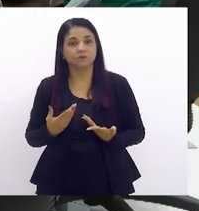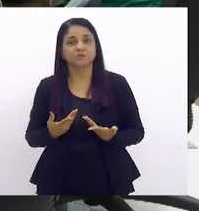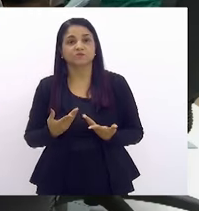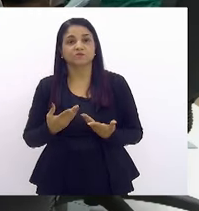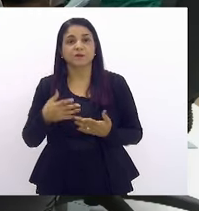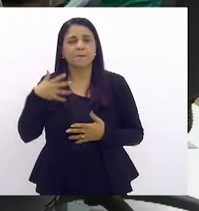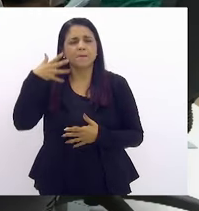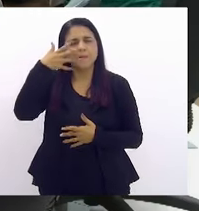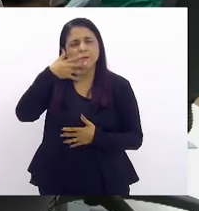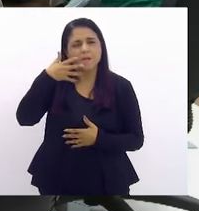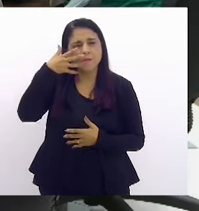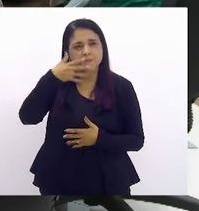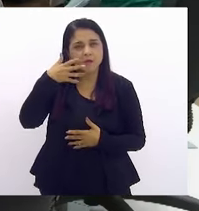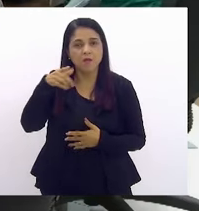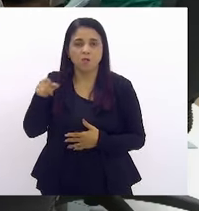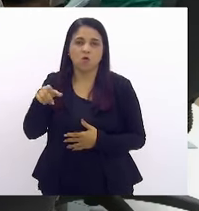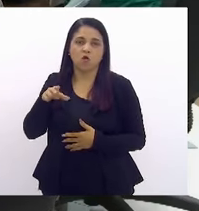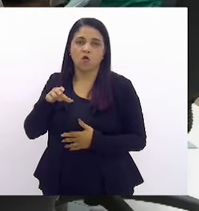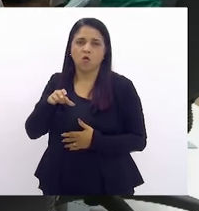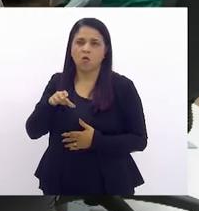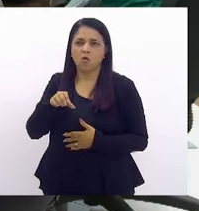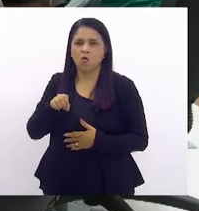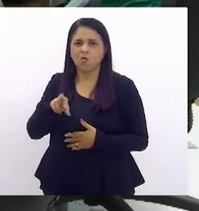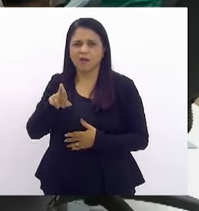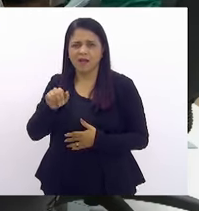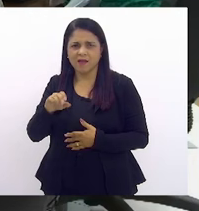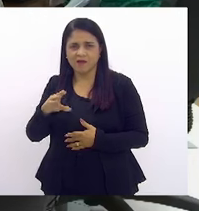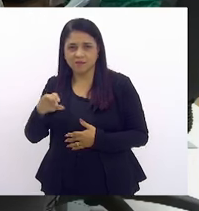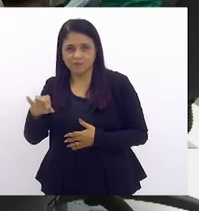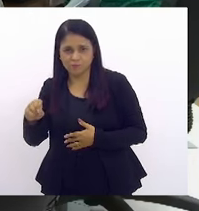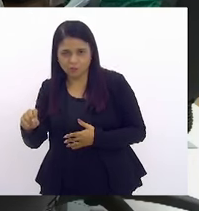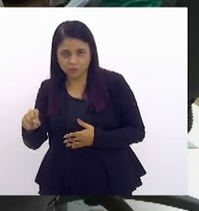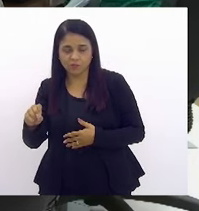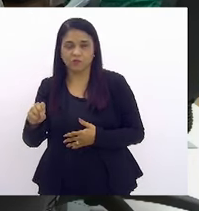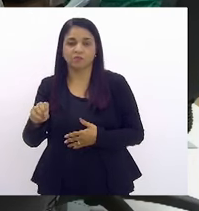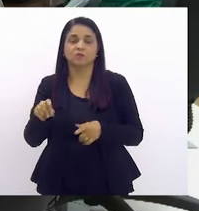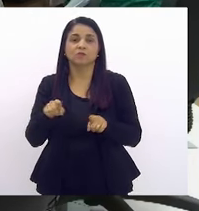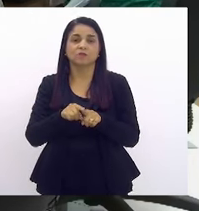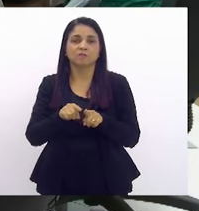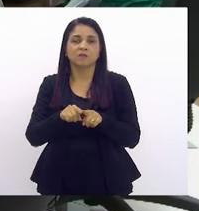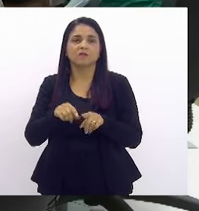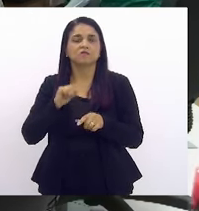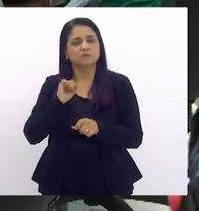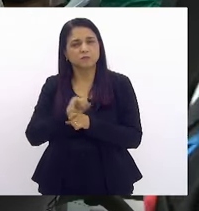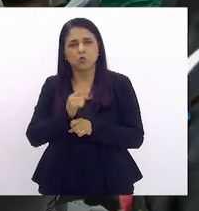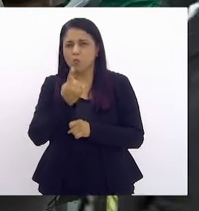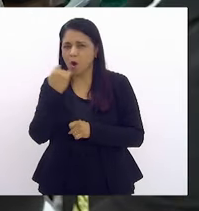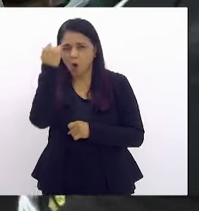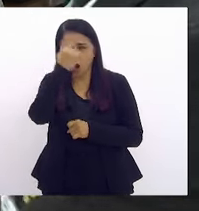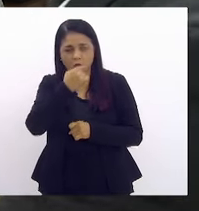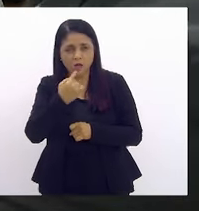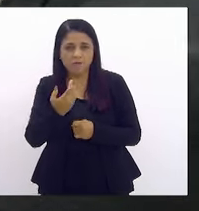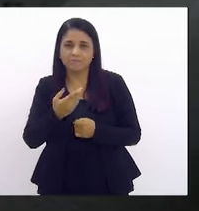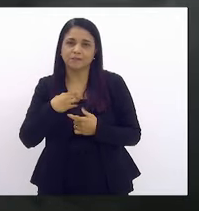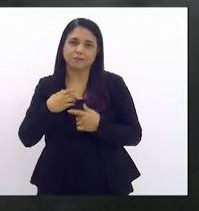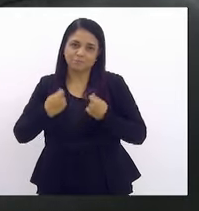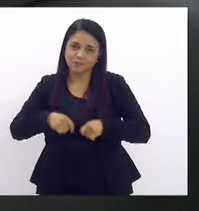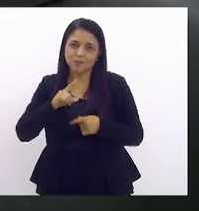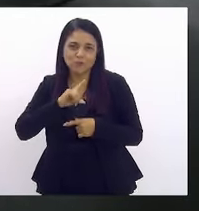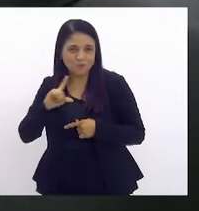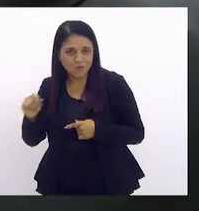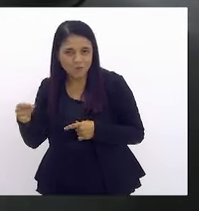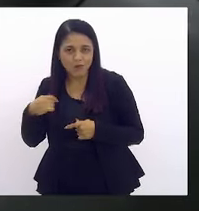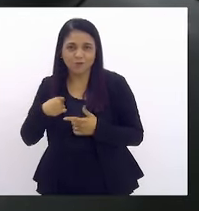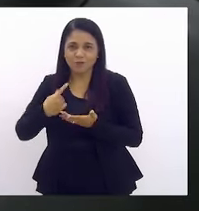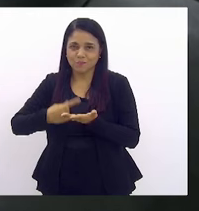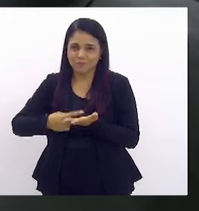justiça aqui, o Horácio da Sanemar esteve aqui, ficou aí esperando por uma hora e pouquinho, só que teve que sair por causa do